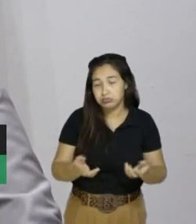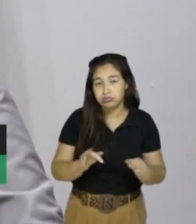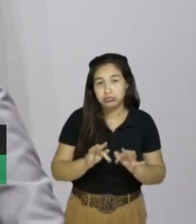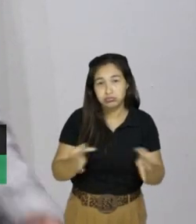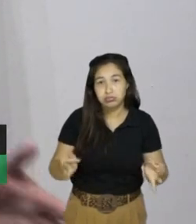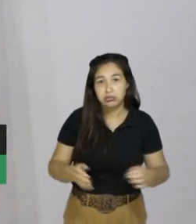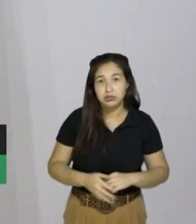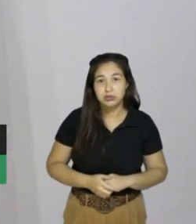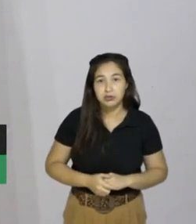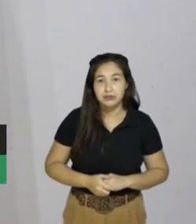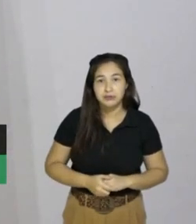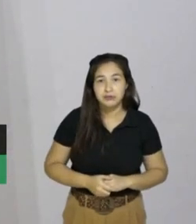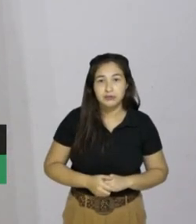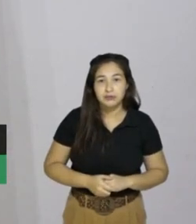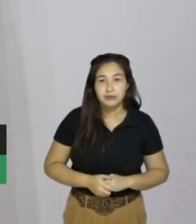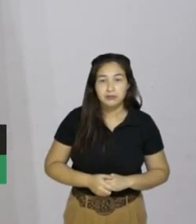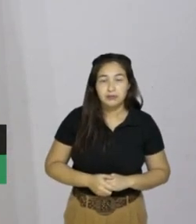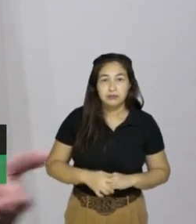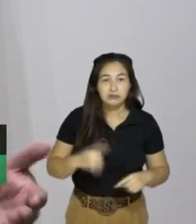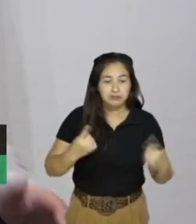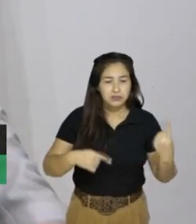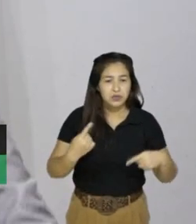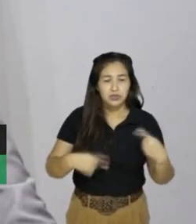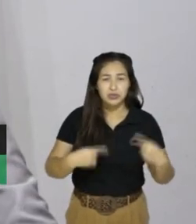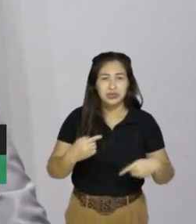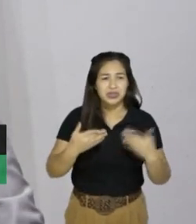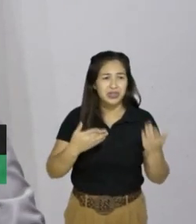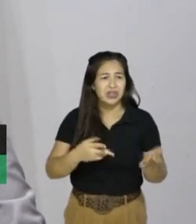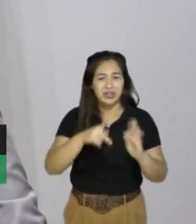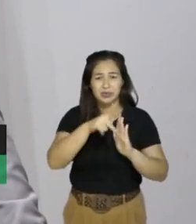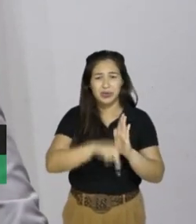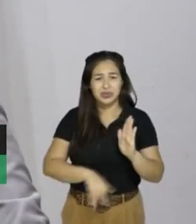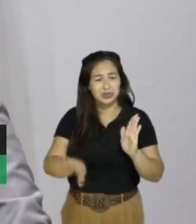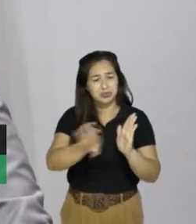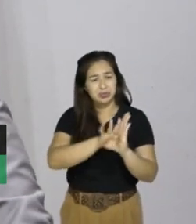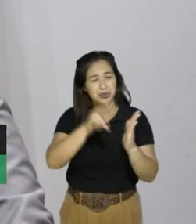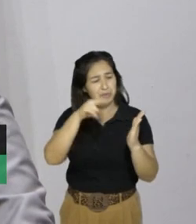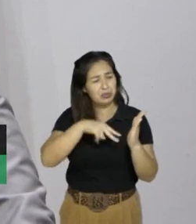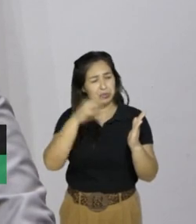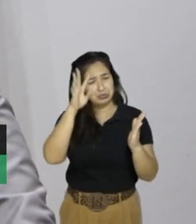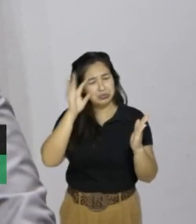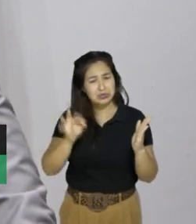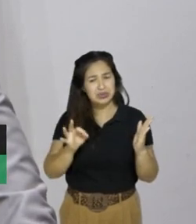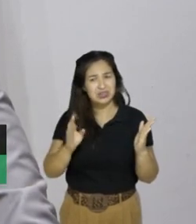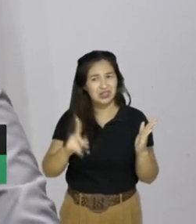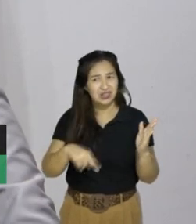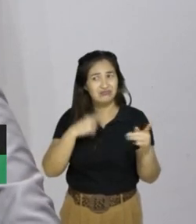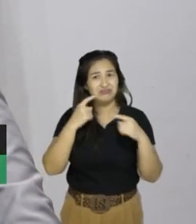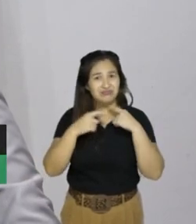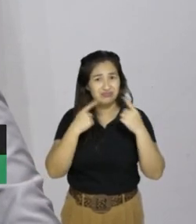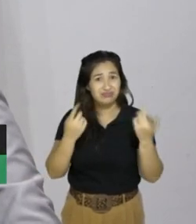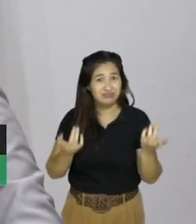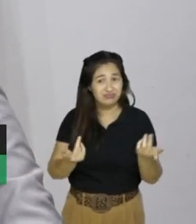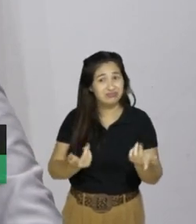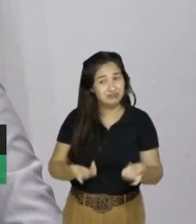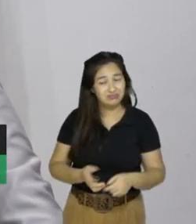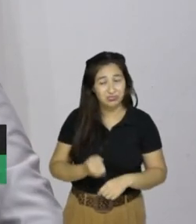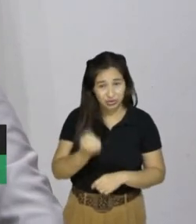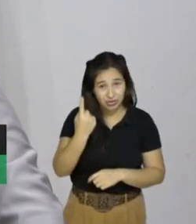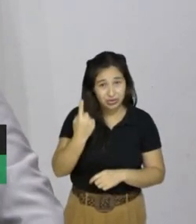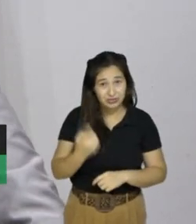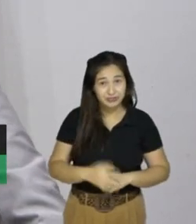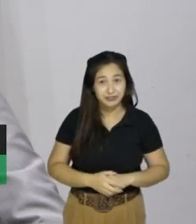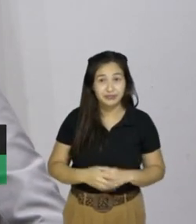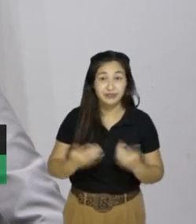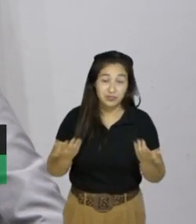e discutir sobre um projeto que não chegou É no mínimo duvidoso tá então fica aí o meu